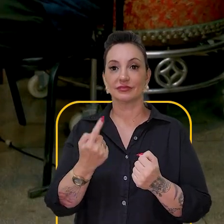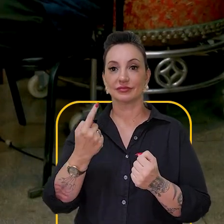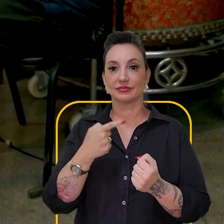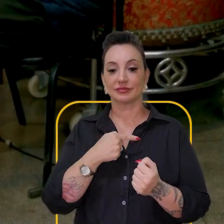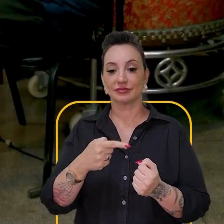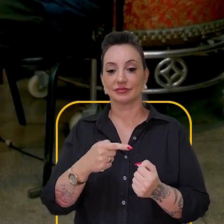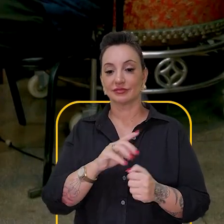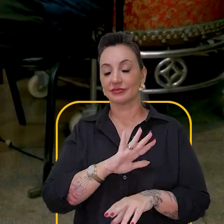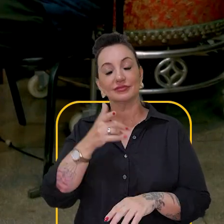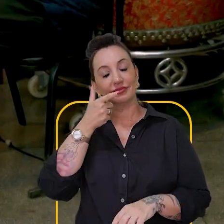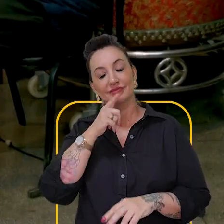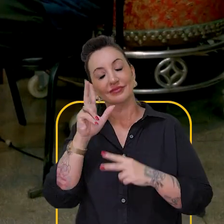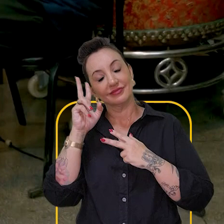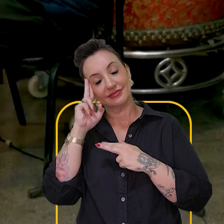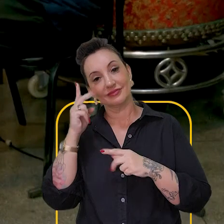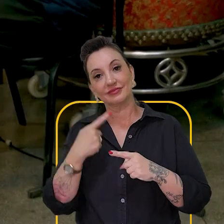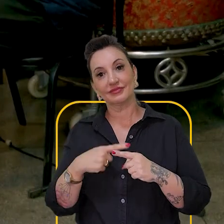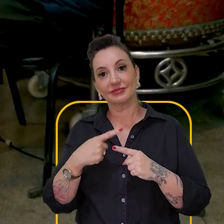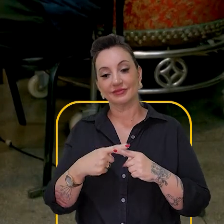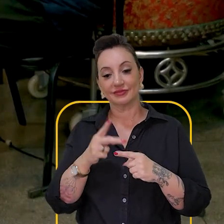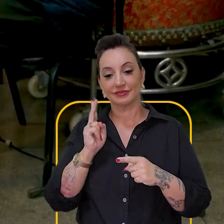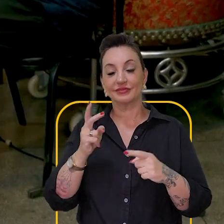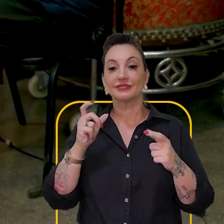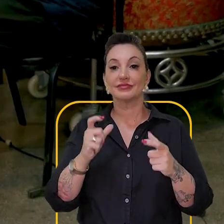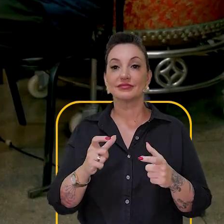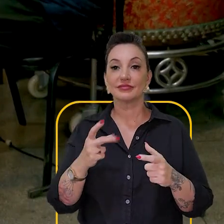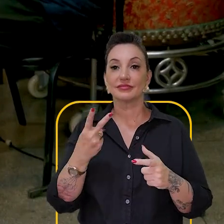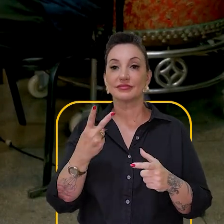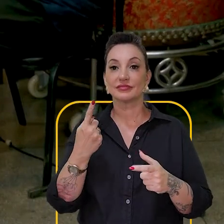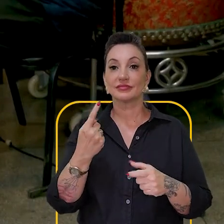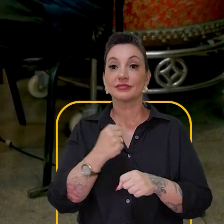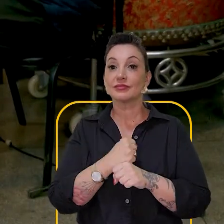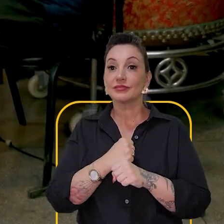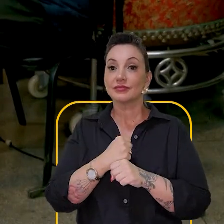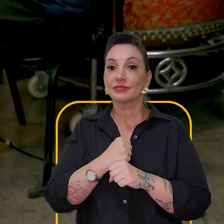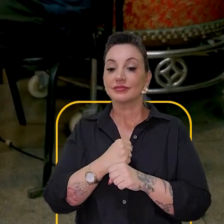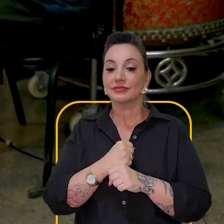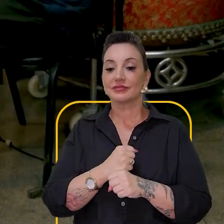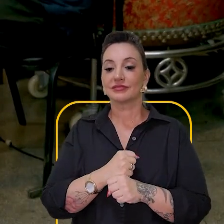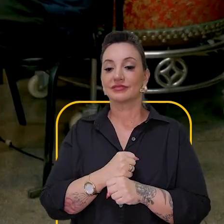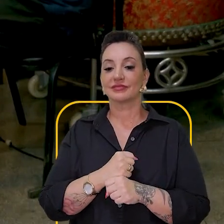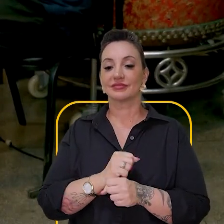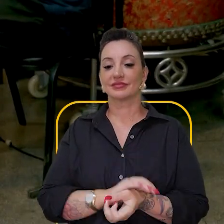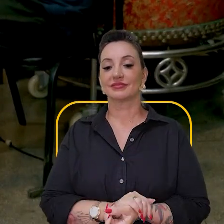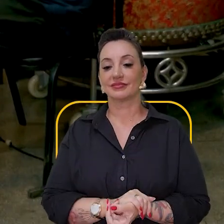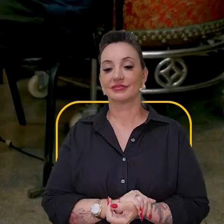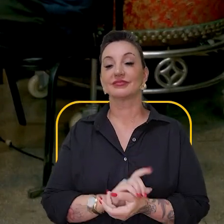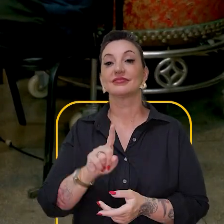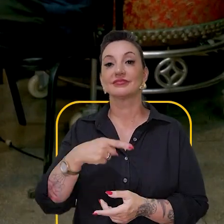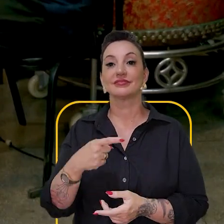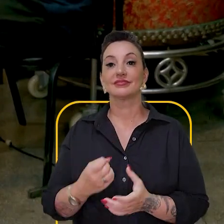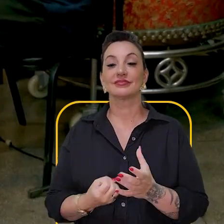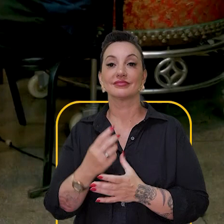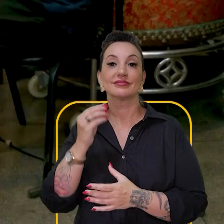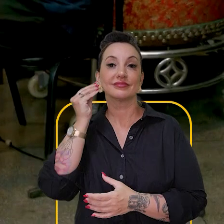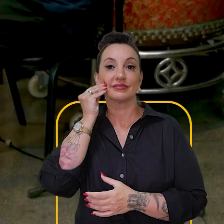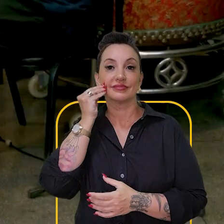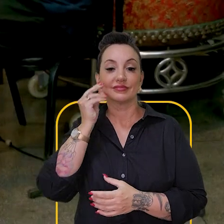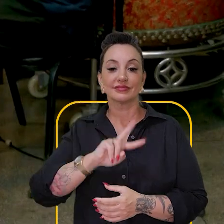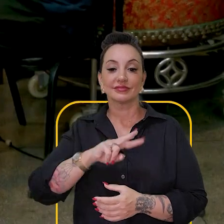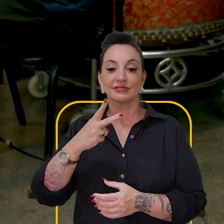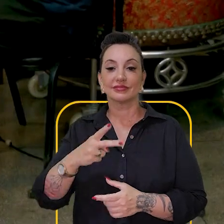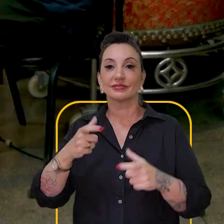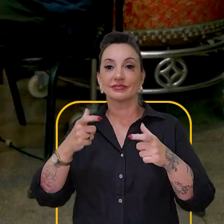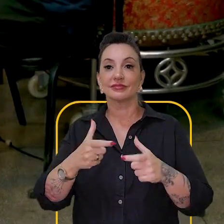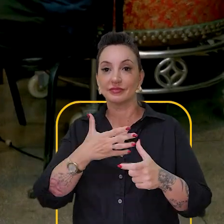estabilizado ali e aí mudo não mudo não sei o que conversa com um aluno e tal conversa com outro aquele negócio de Será que os alunos vão porque eu